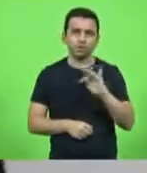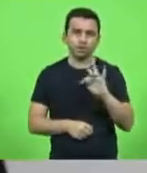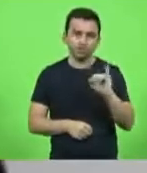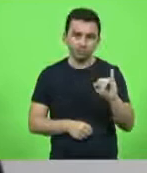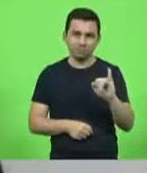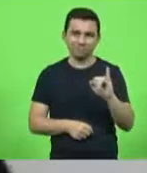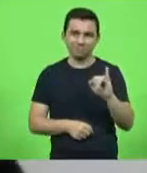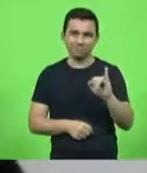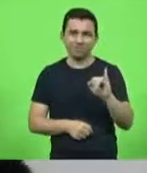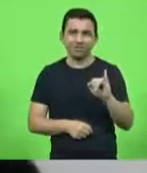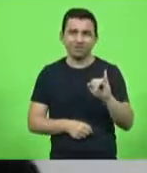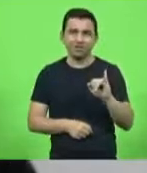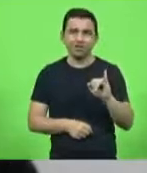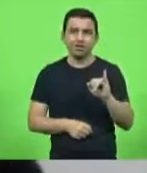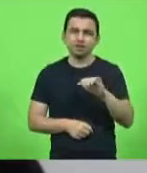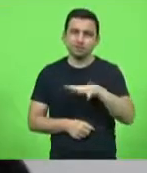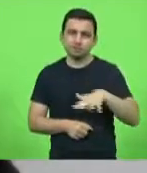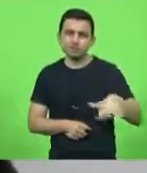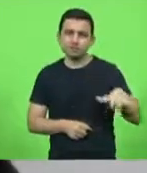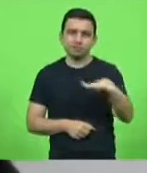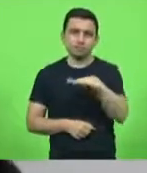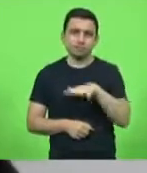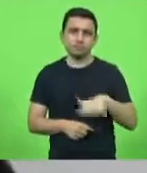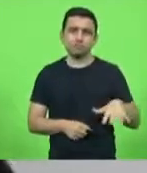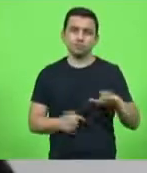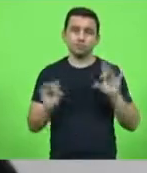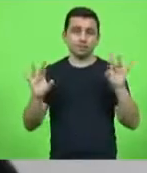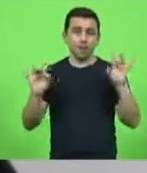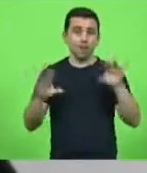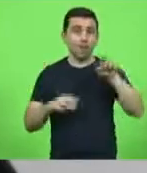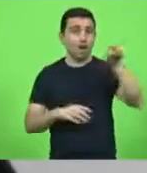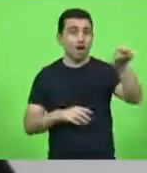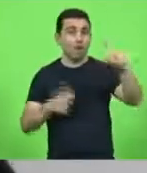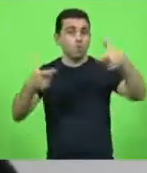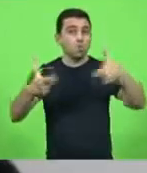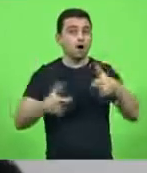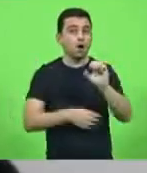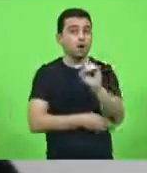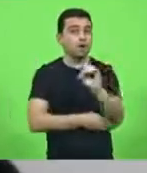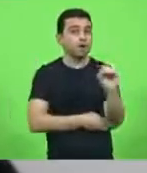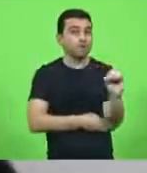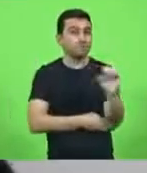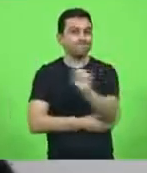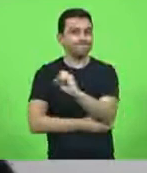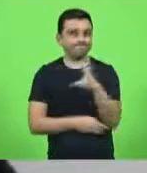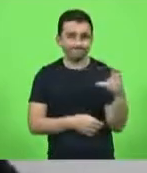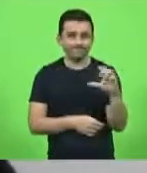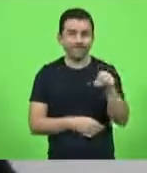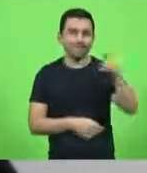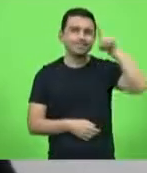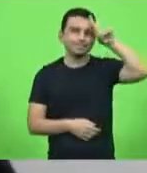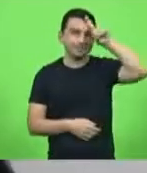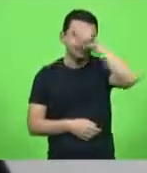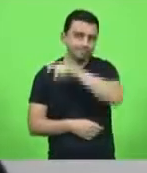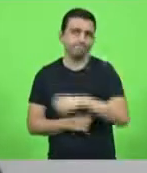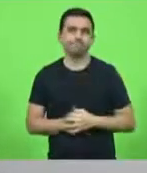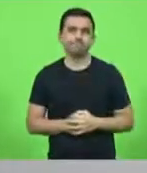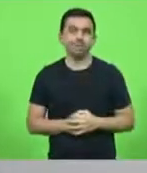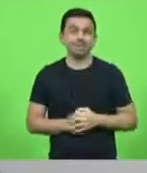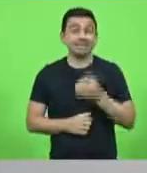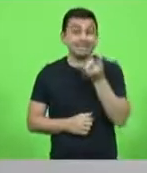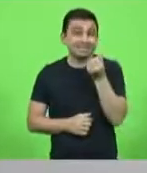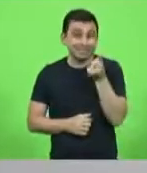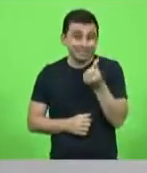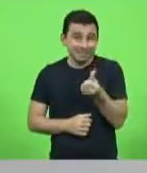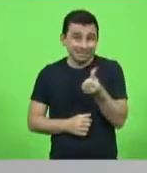clínicos no especialmente nesse momento no Oeste de Santa Catarina que vive um momento complicado seis